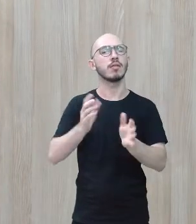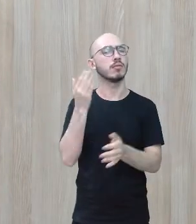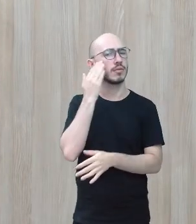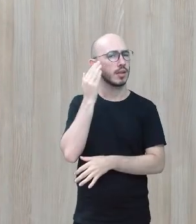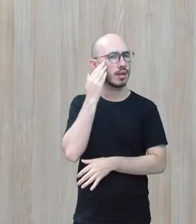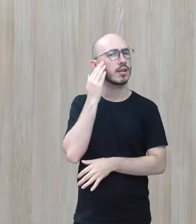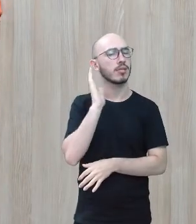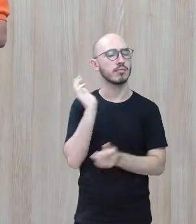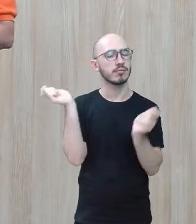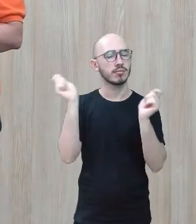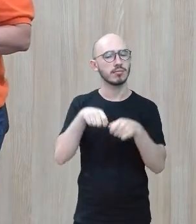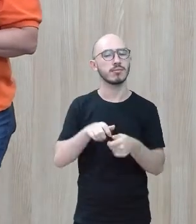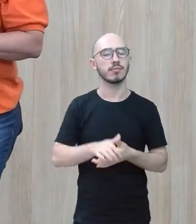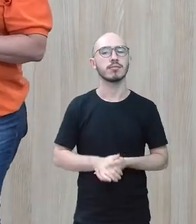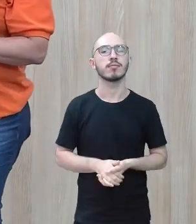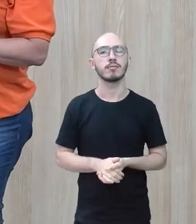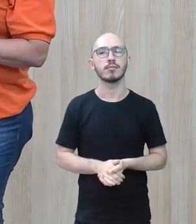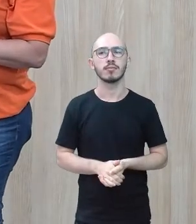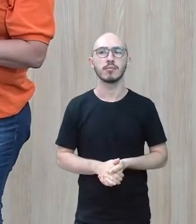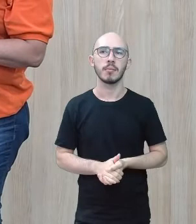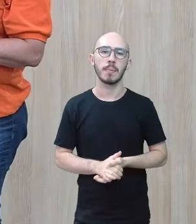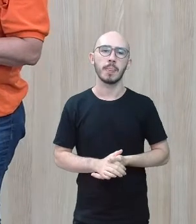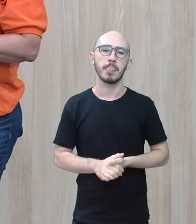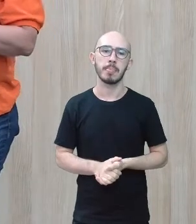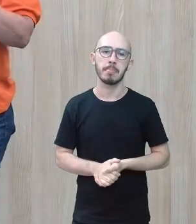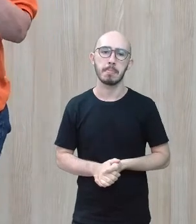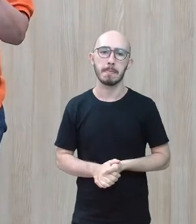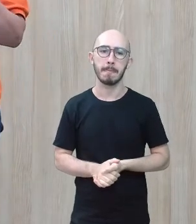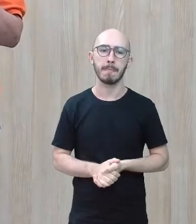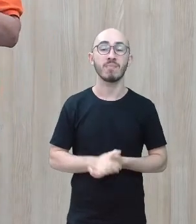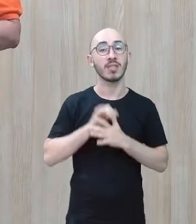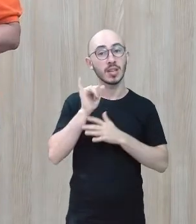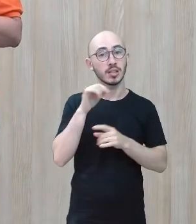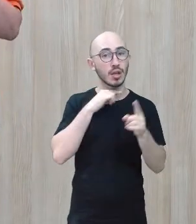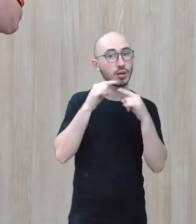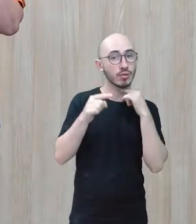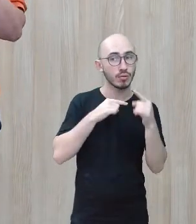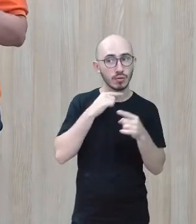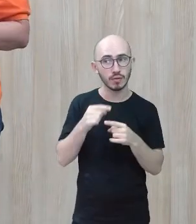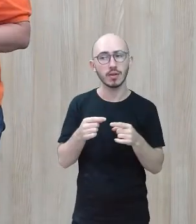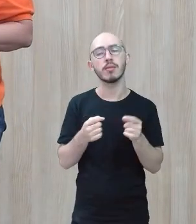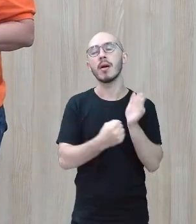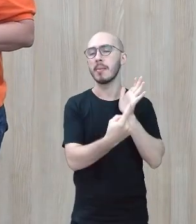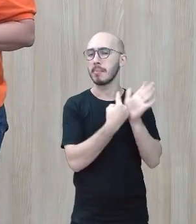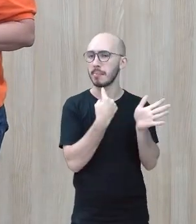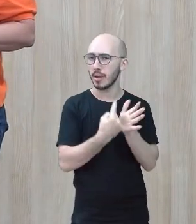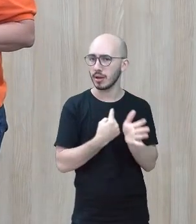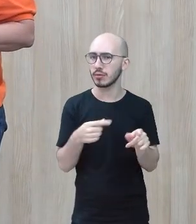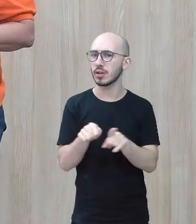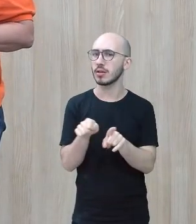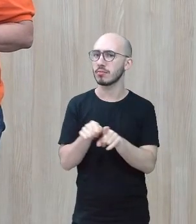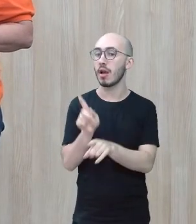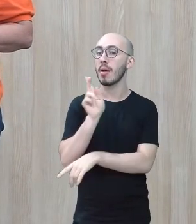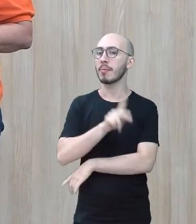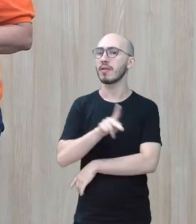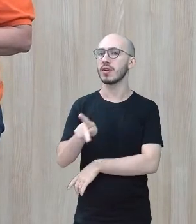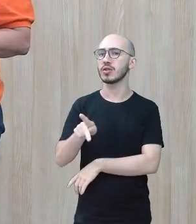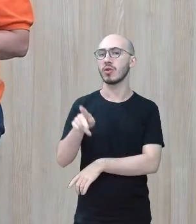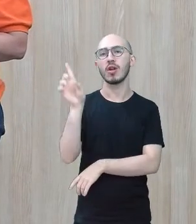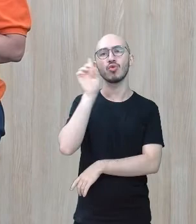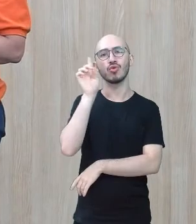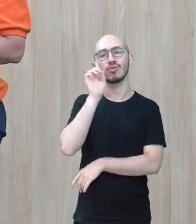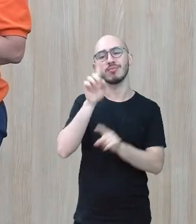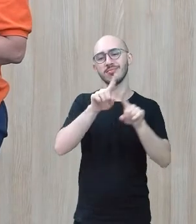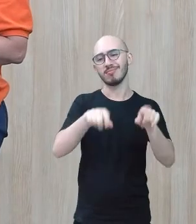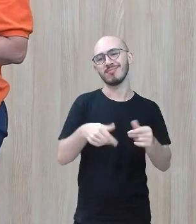vocês estarão entendendo sim este conteúdo. Qualquer dúvida, pergunta para a sua professora que está no dia a dia com